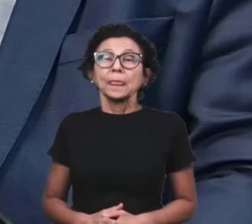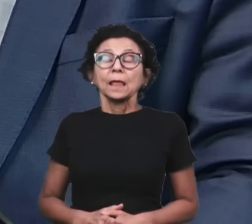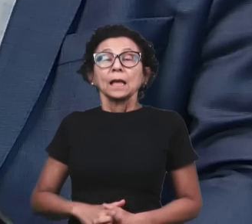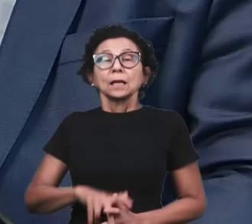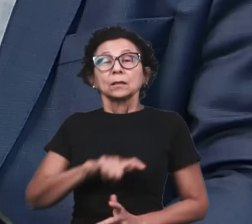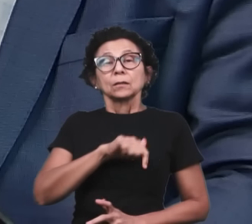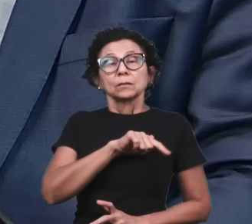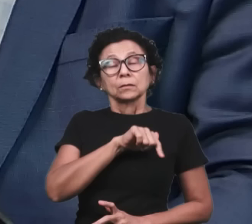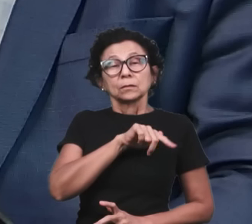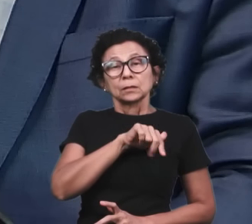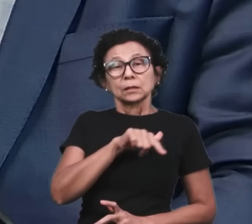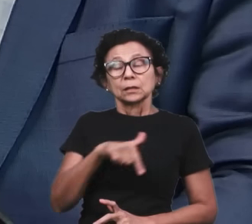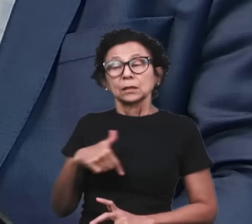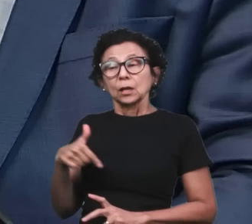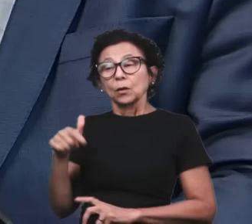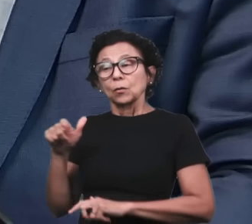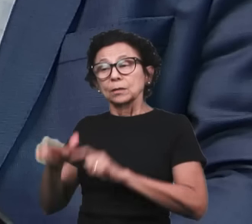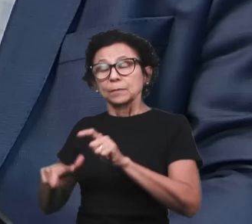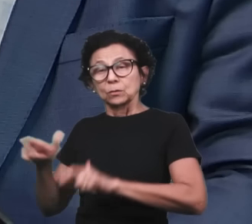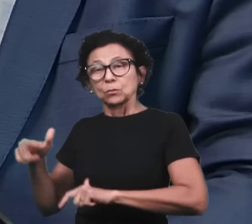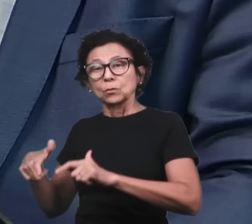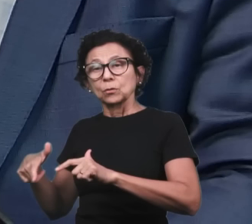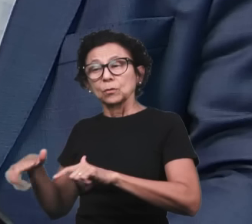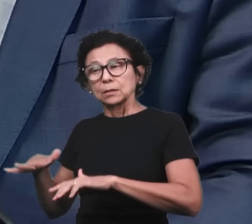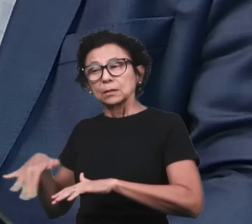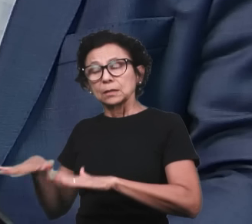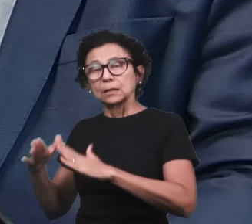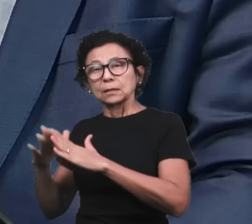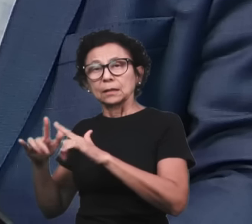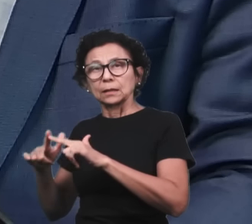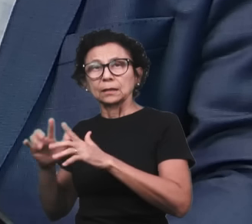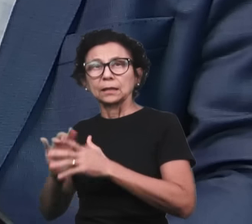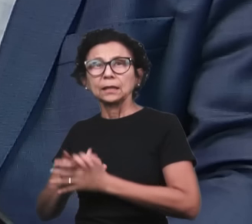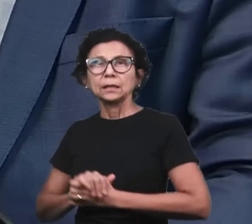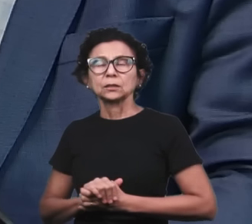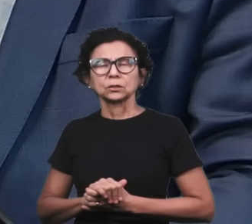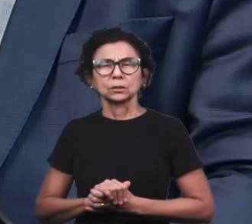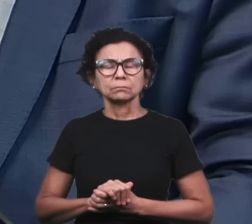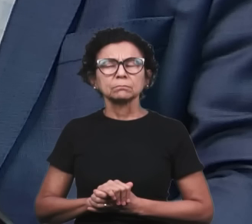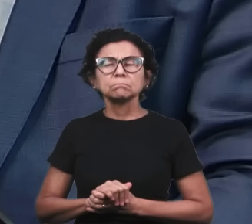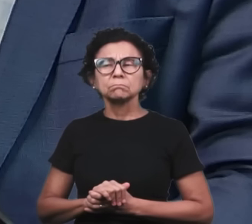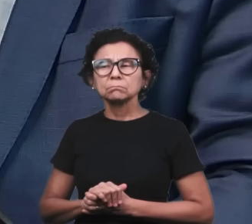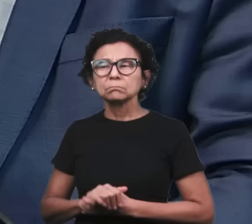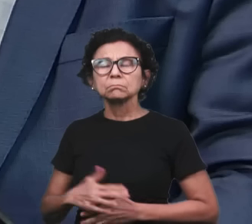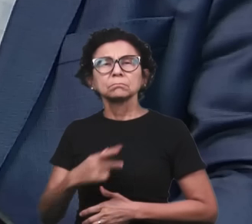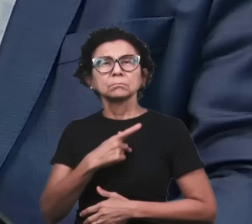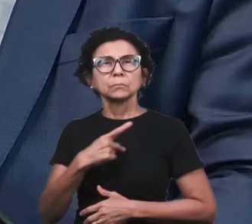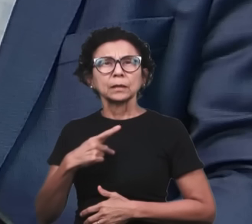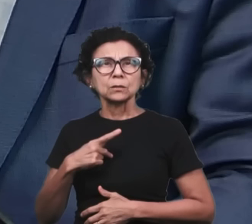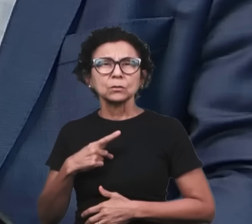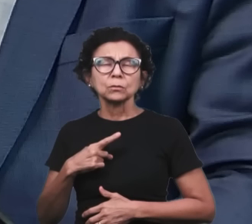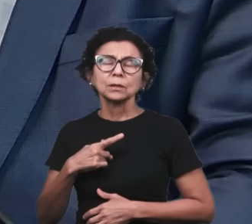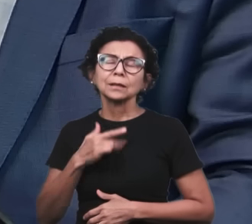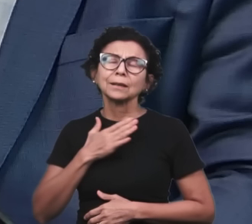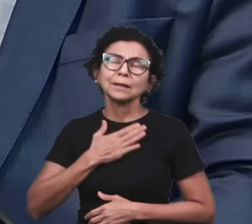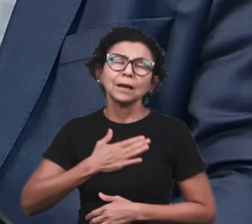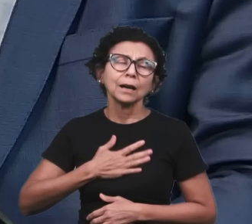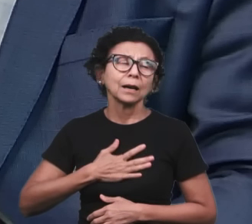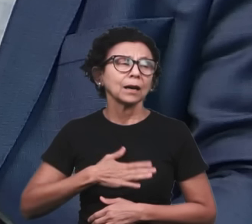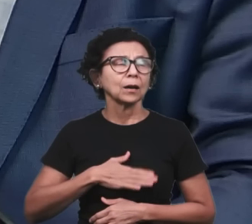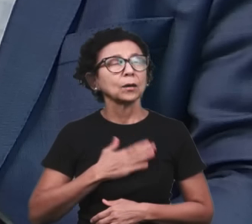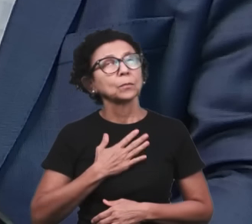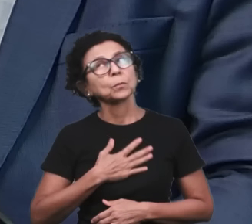o pastor da minha igreja era o então pastor Assir Cardoso, e ele era muito calmo, muito